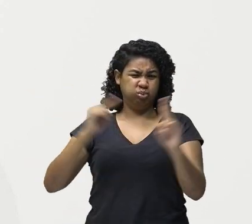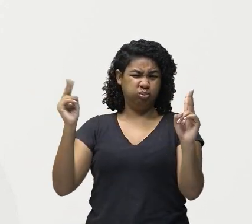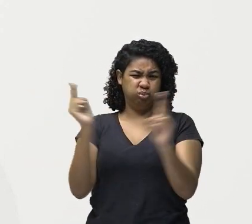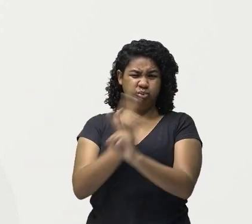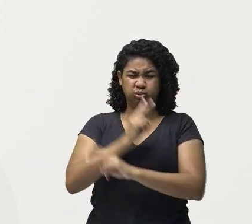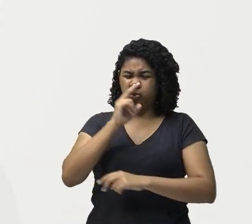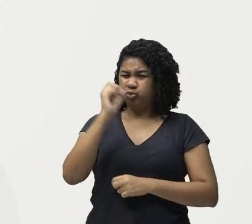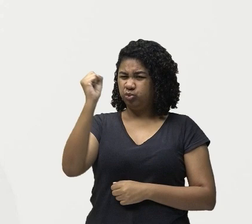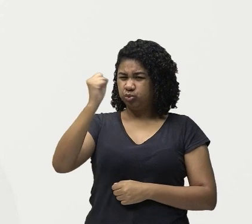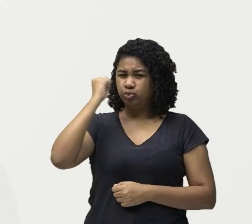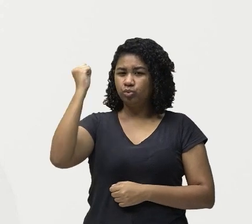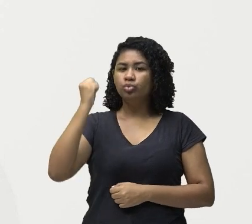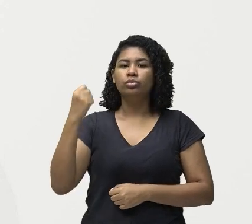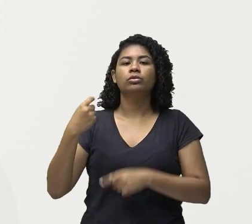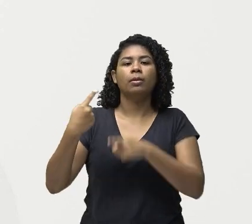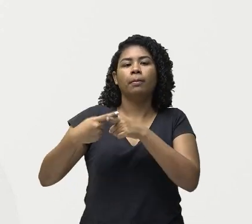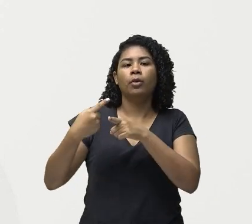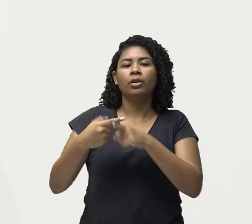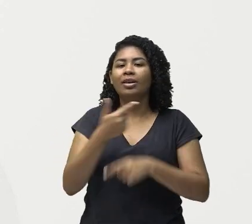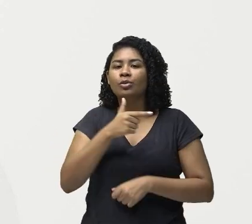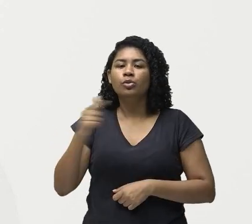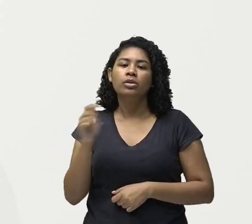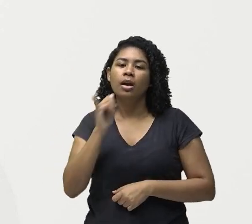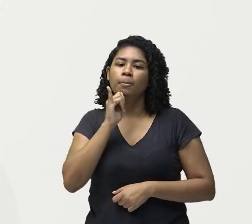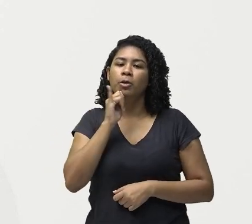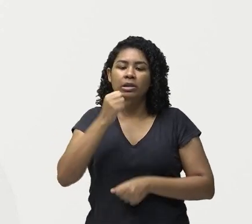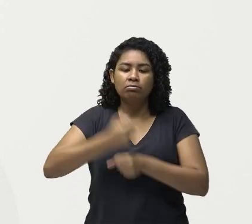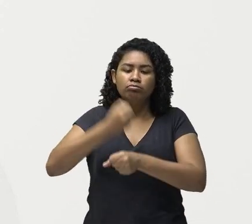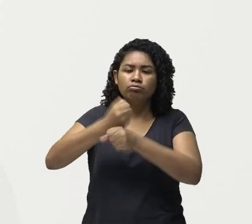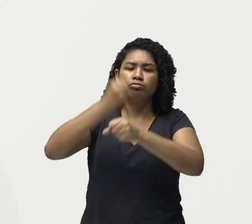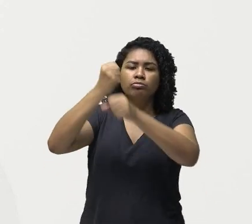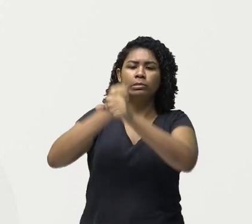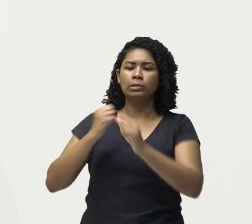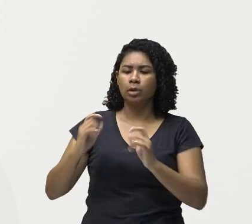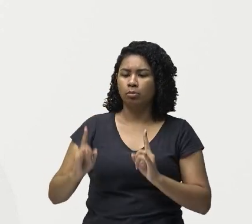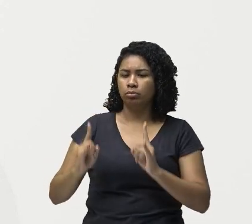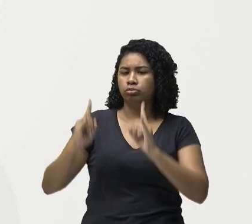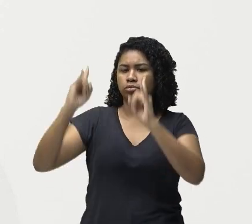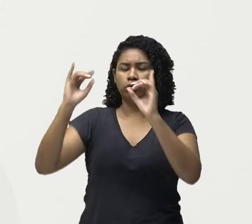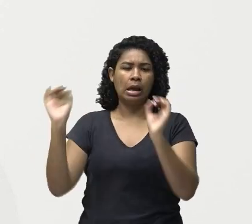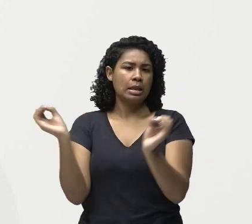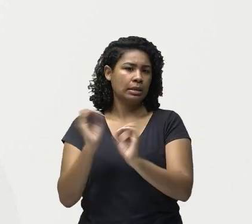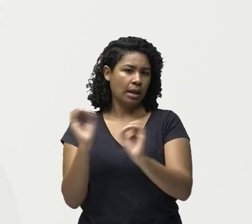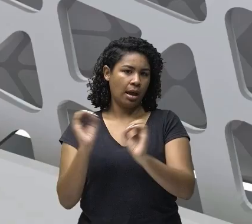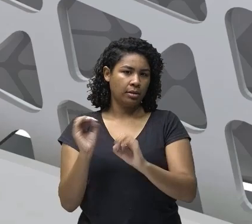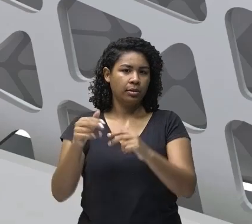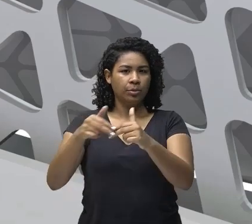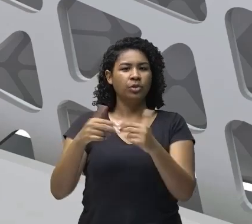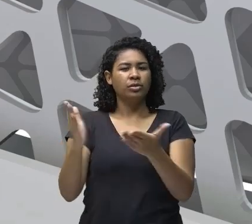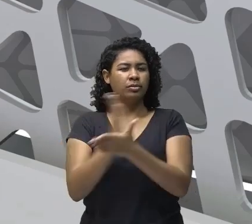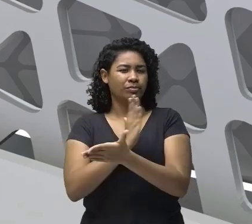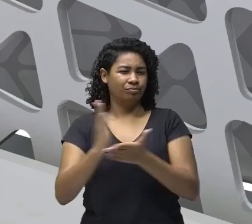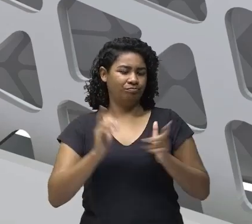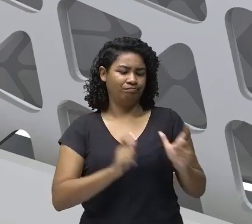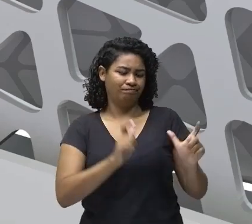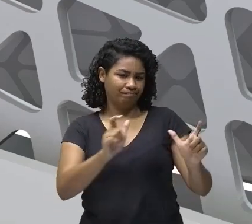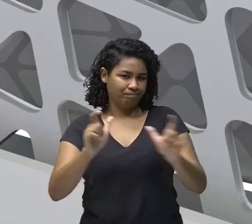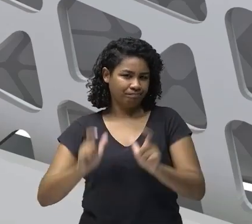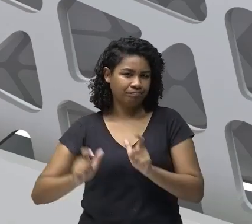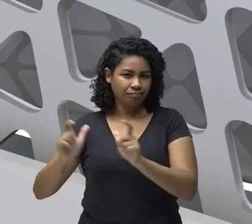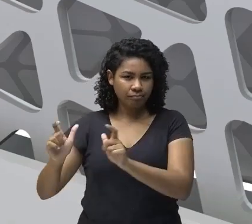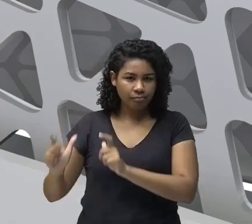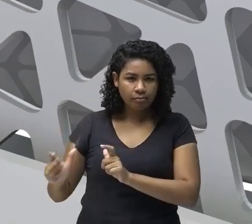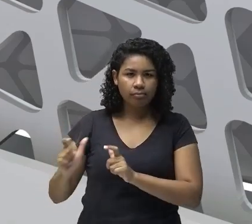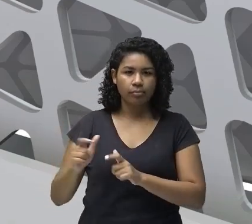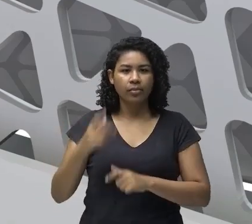há interferência das construções. Então, em algumas cidades, a reclamação, por exemplo, nossa,